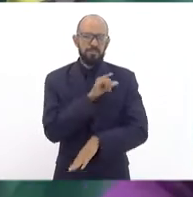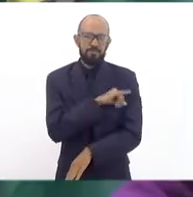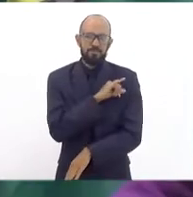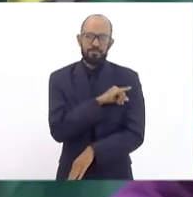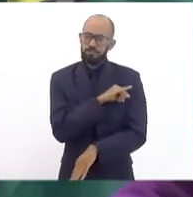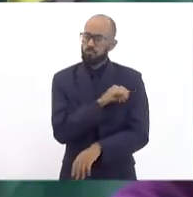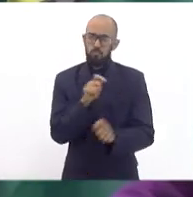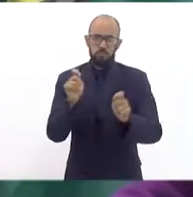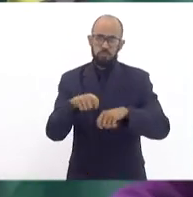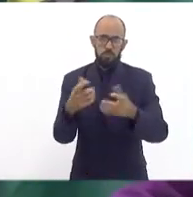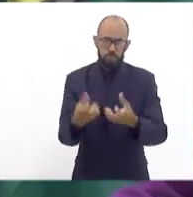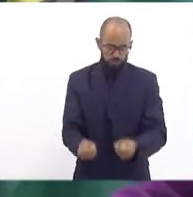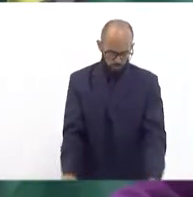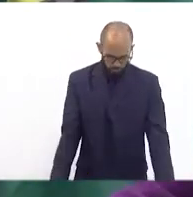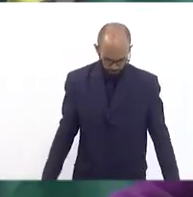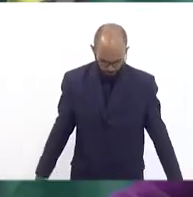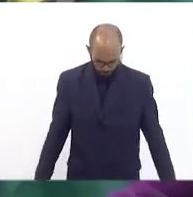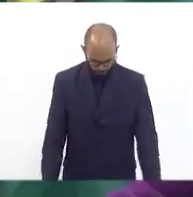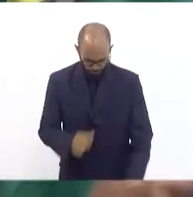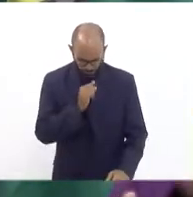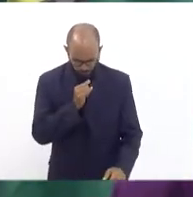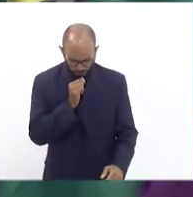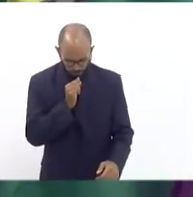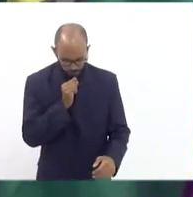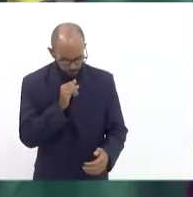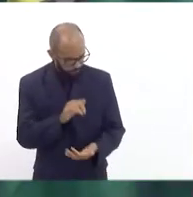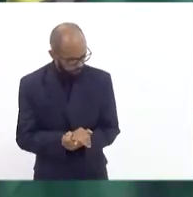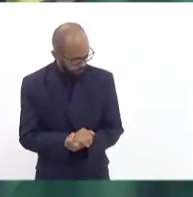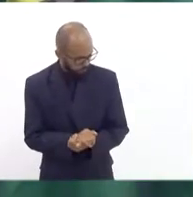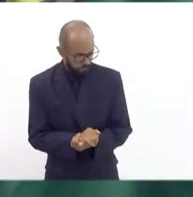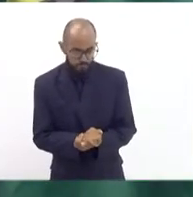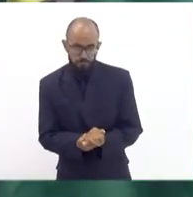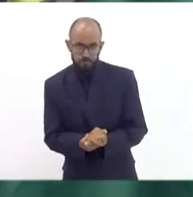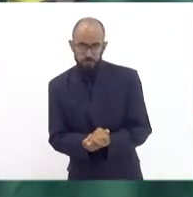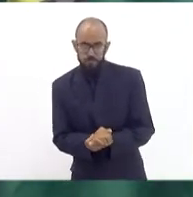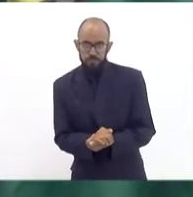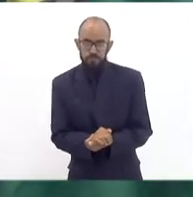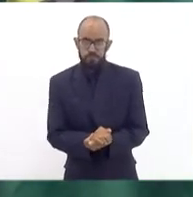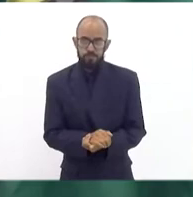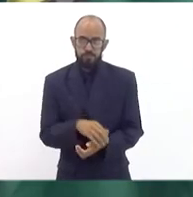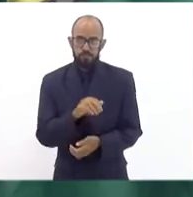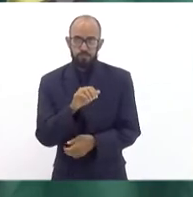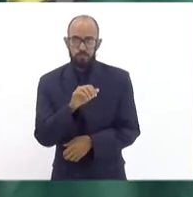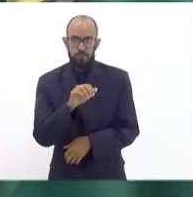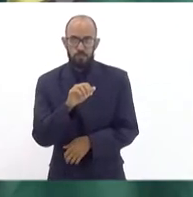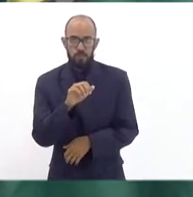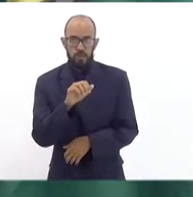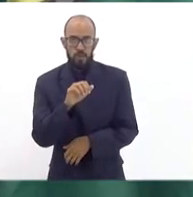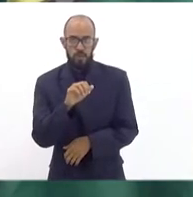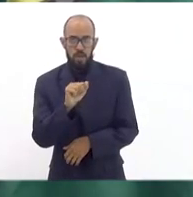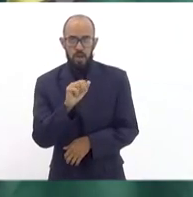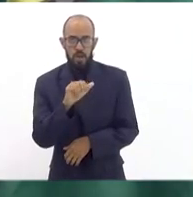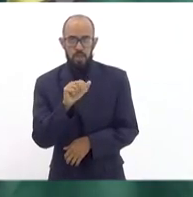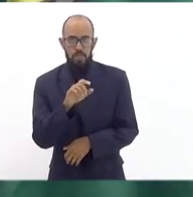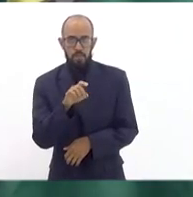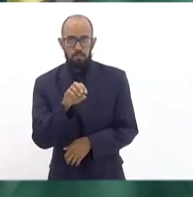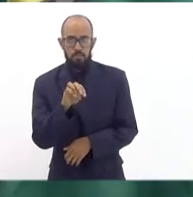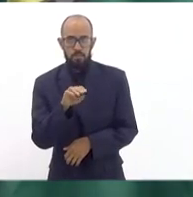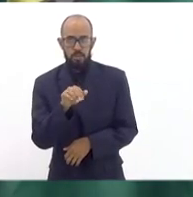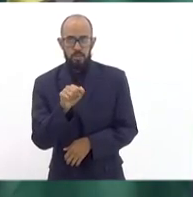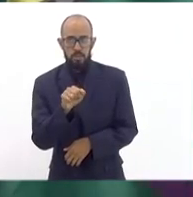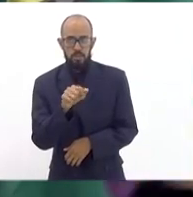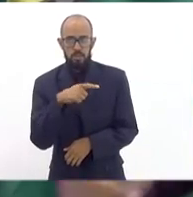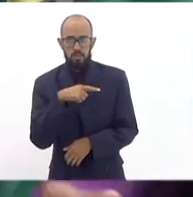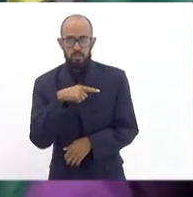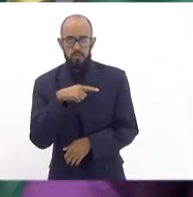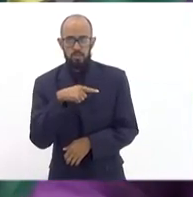inconcebível. Então, por exemplo, a academia. Nós temos no Rio de Janeiro